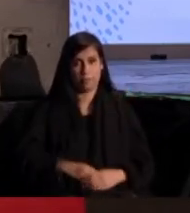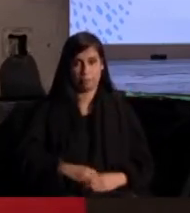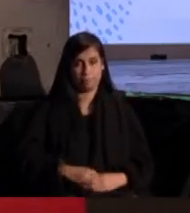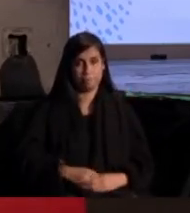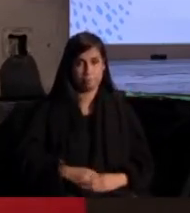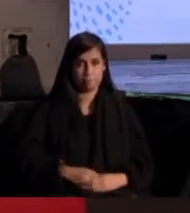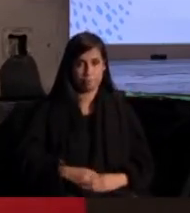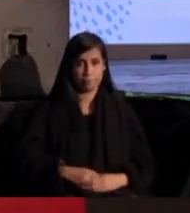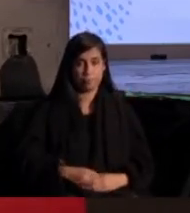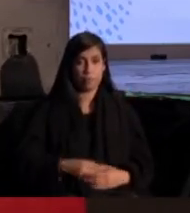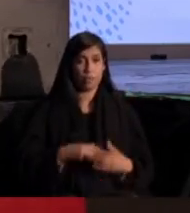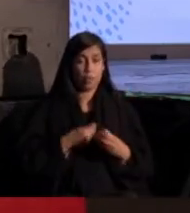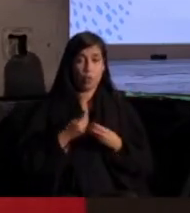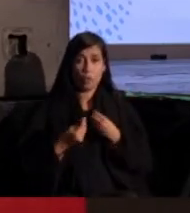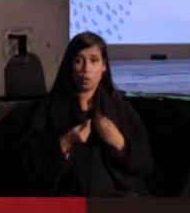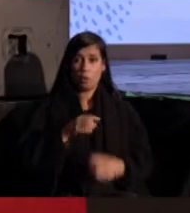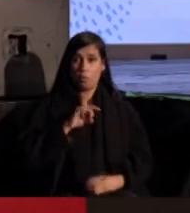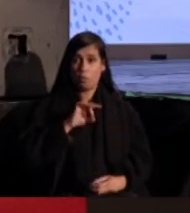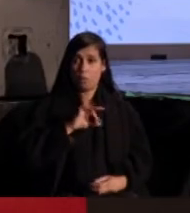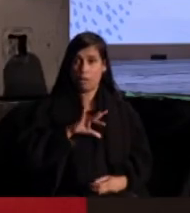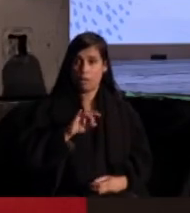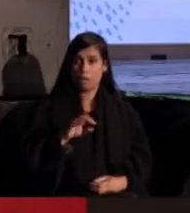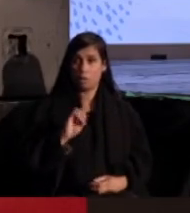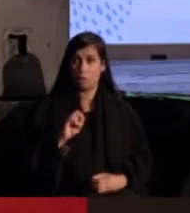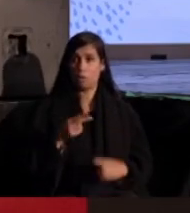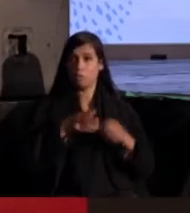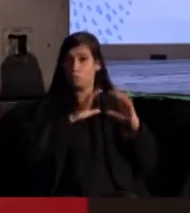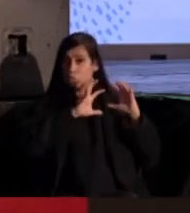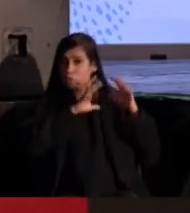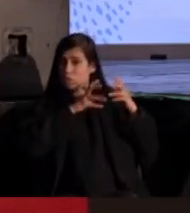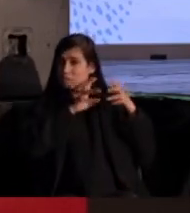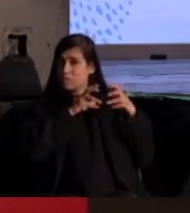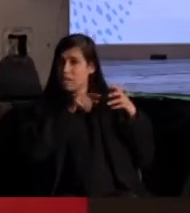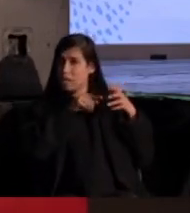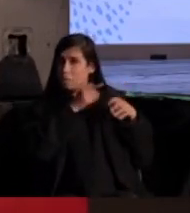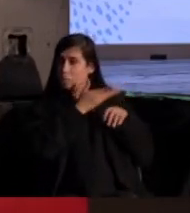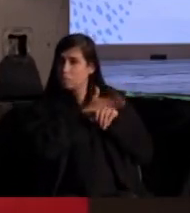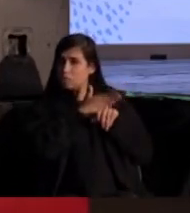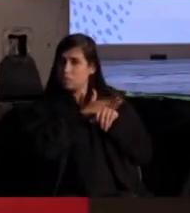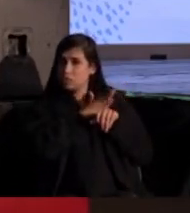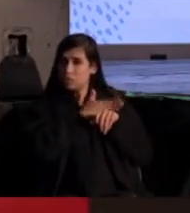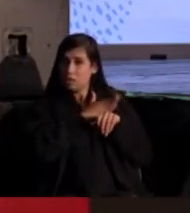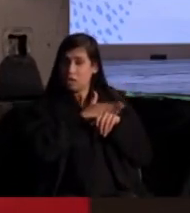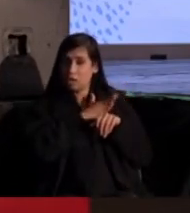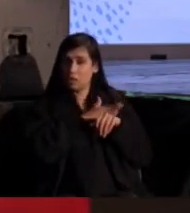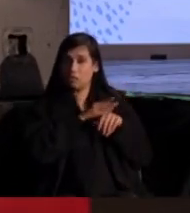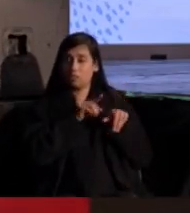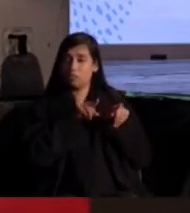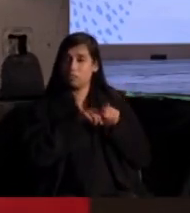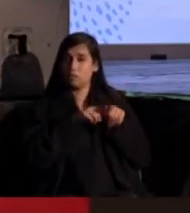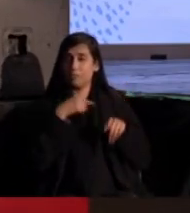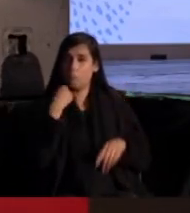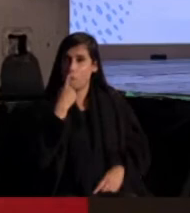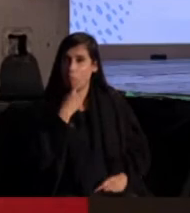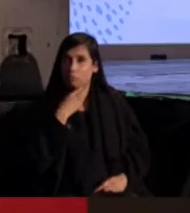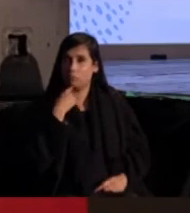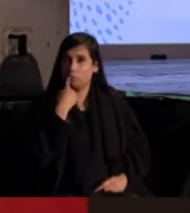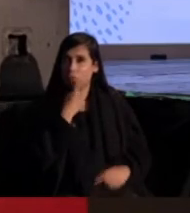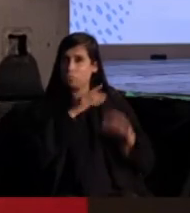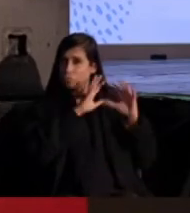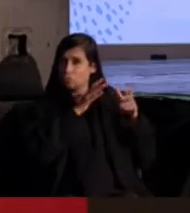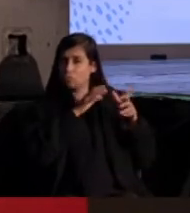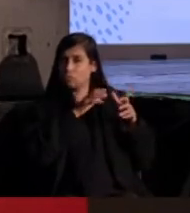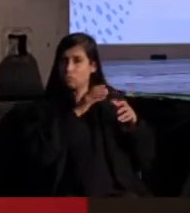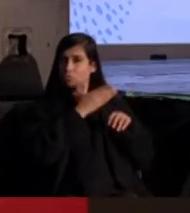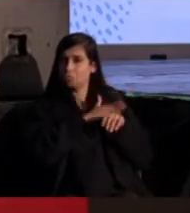colocando essas questões no próprio cérebro trino, né? E o reflexo no córtex cerebral. A boca ocupa a maior